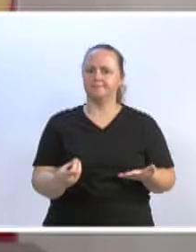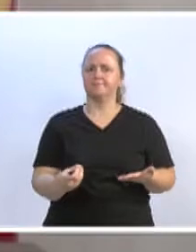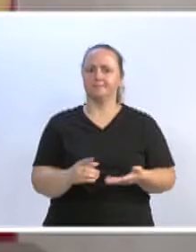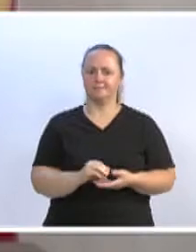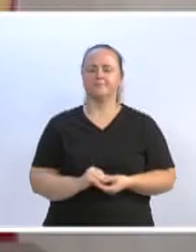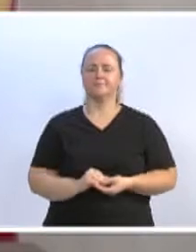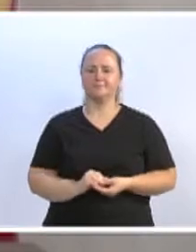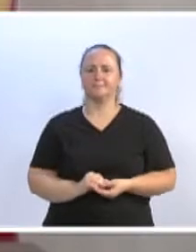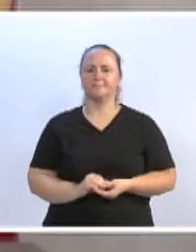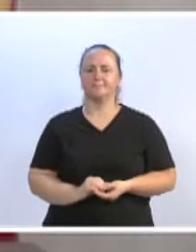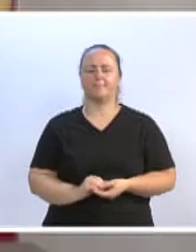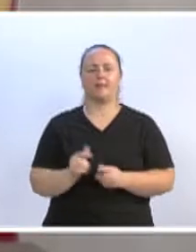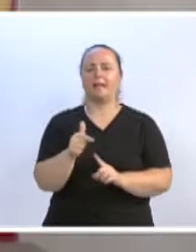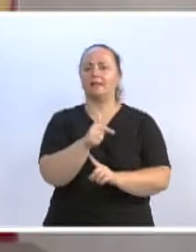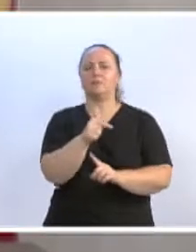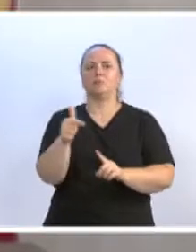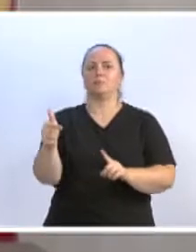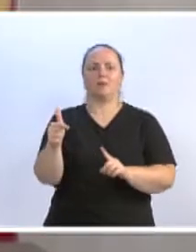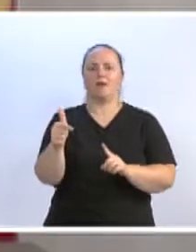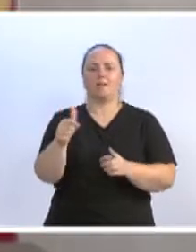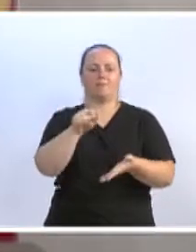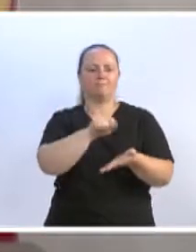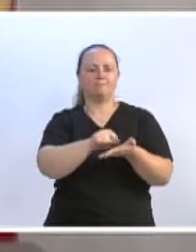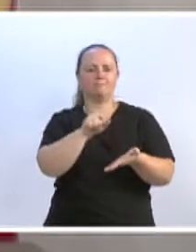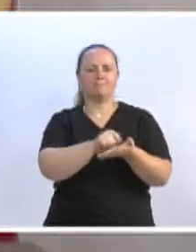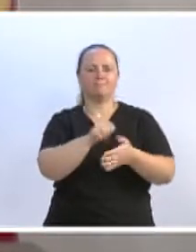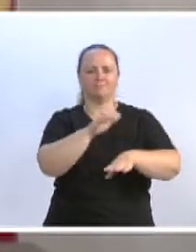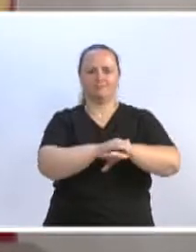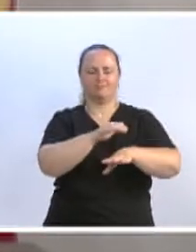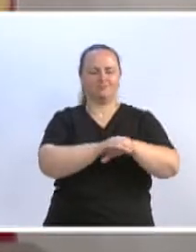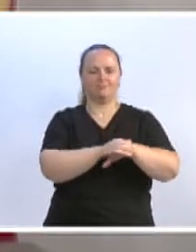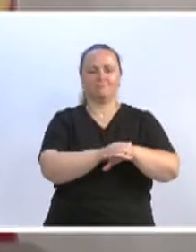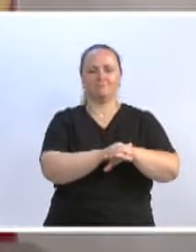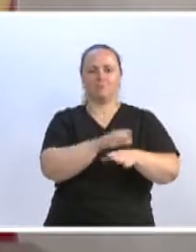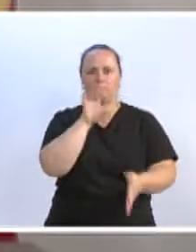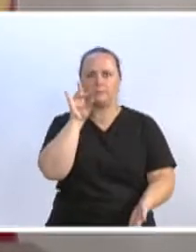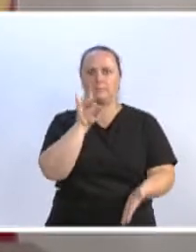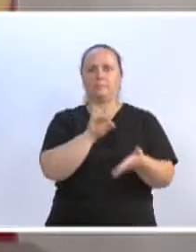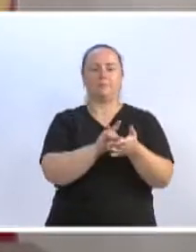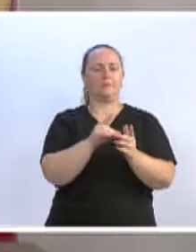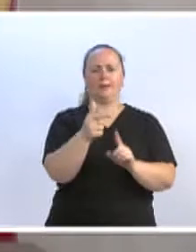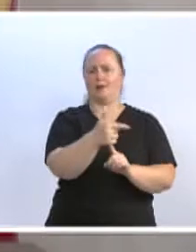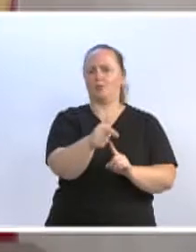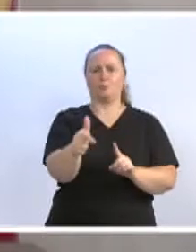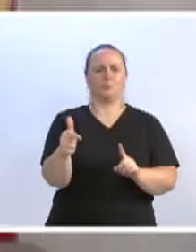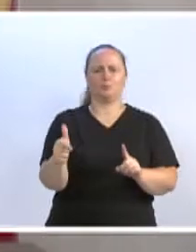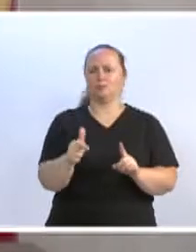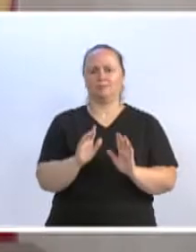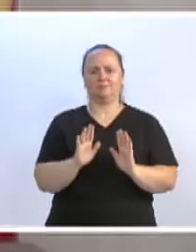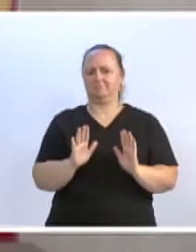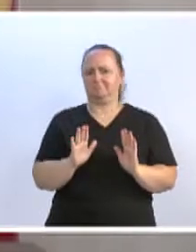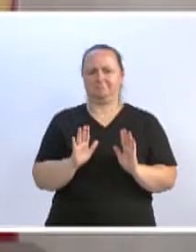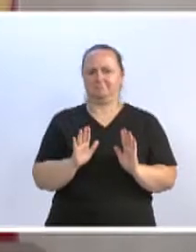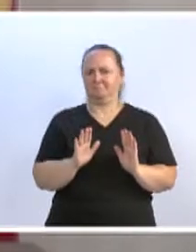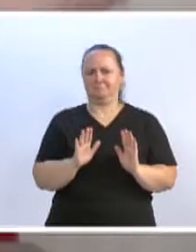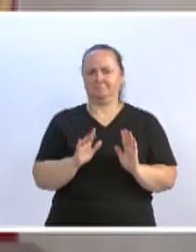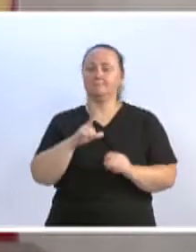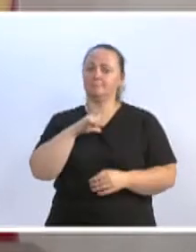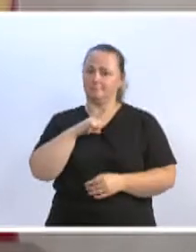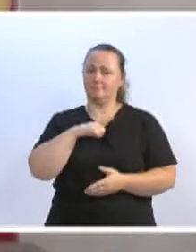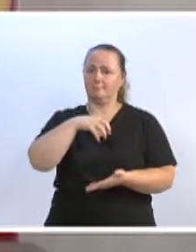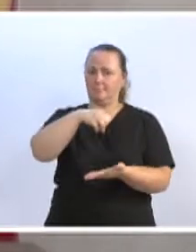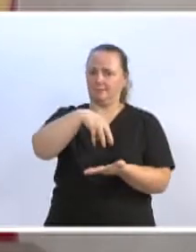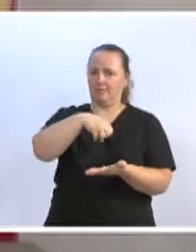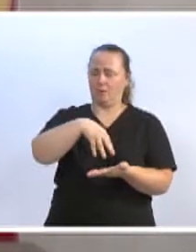que nós chamamos de autógrafos, nós não temos mais os textos originais que foram escritos. É bem verdade que nós temos